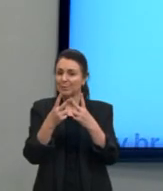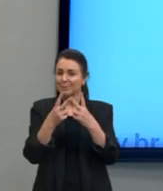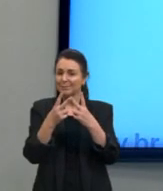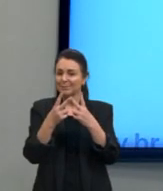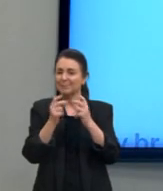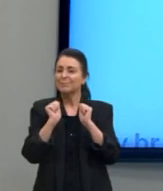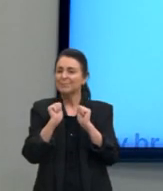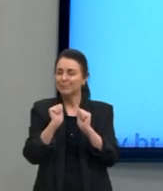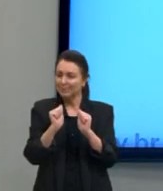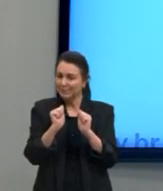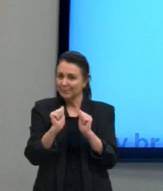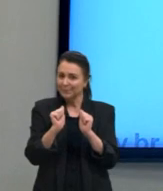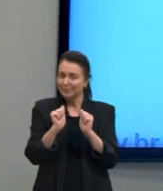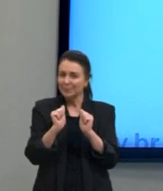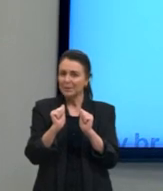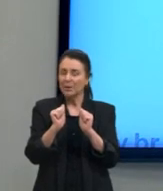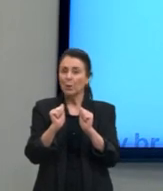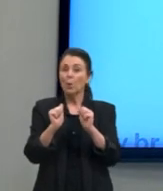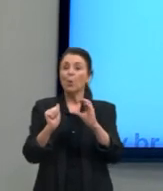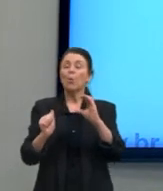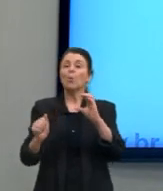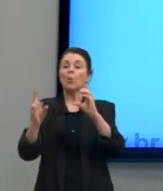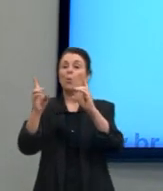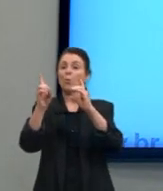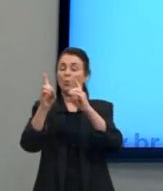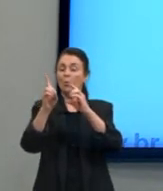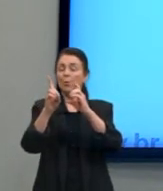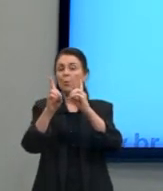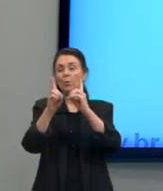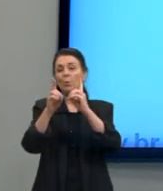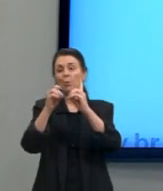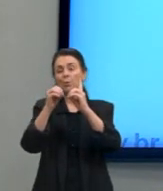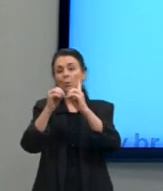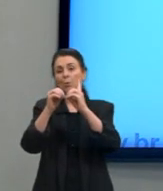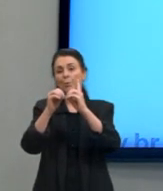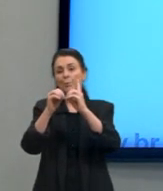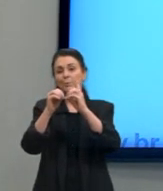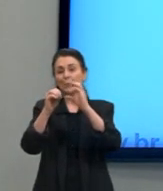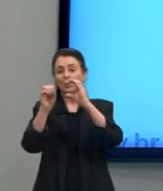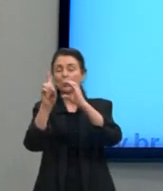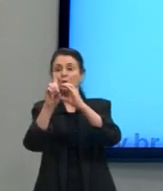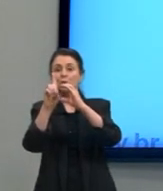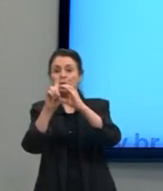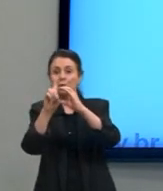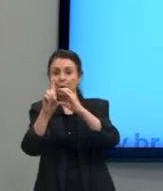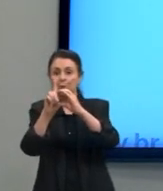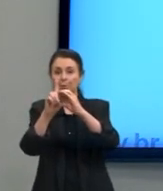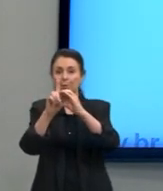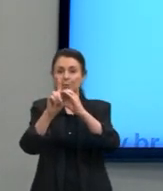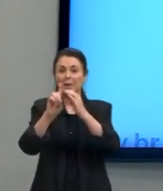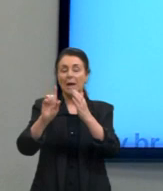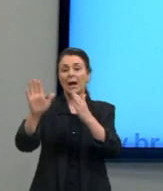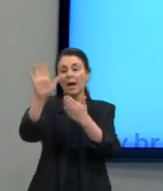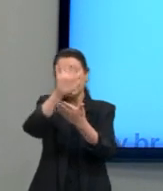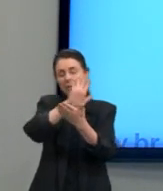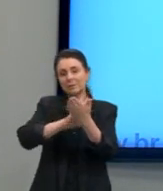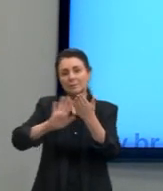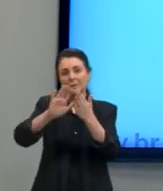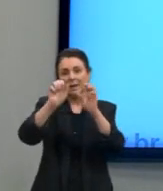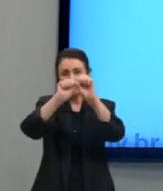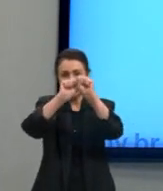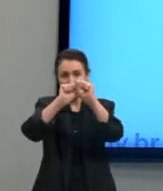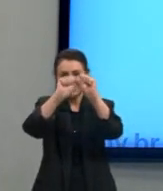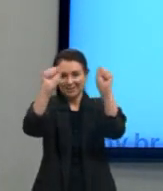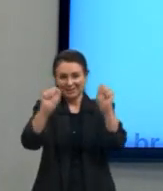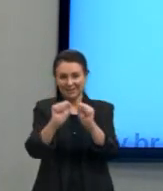pode saber o diâmetro Tá o que que a gente pode descobrir a área superficial que ao redor